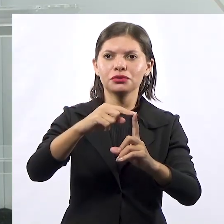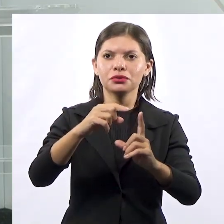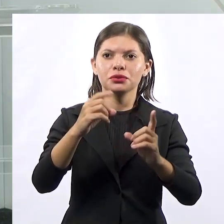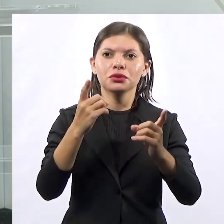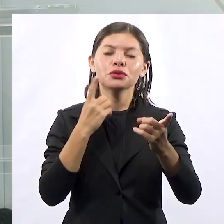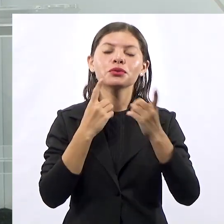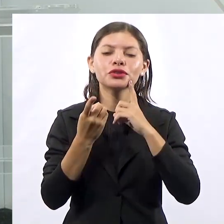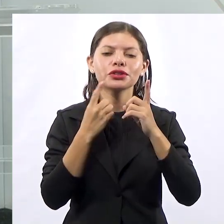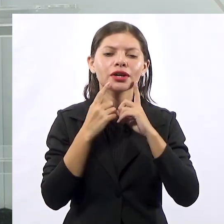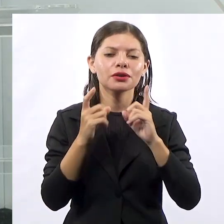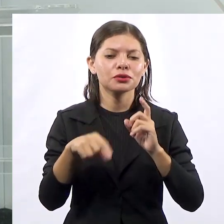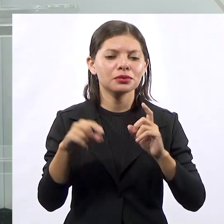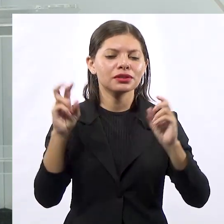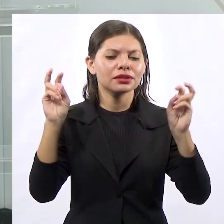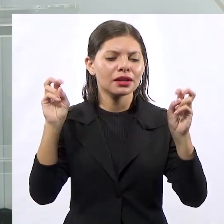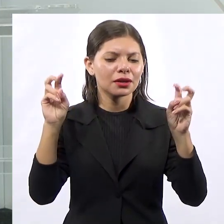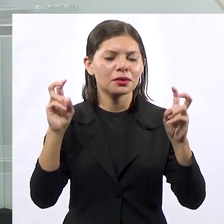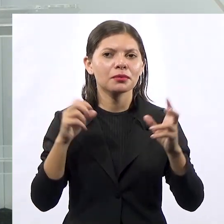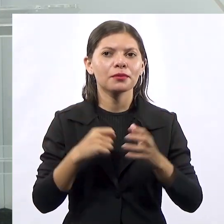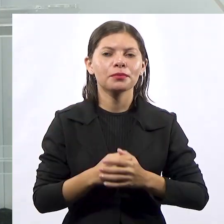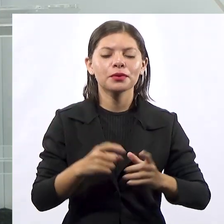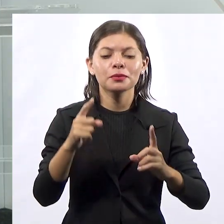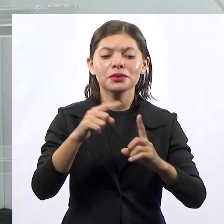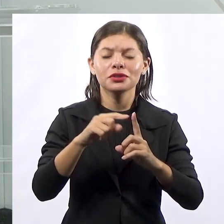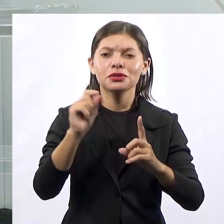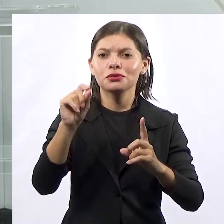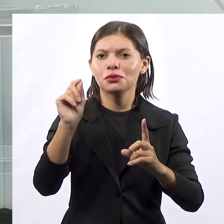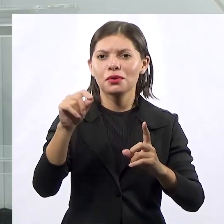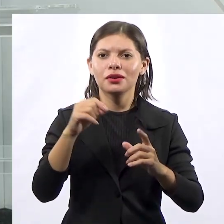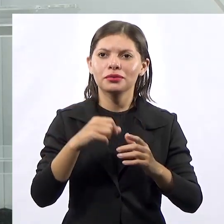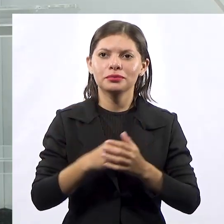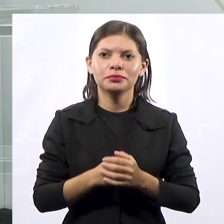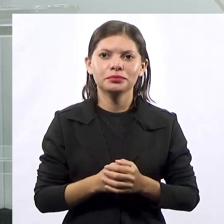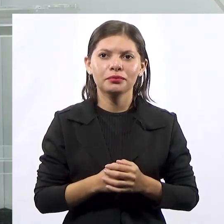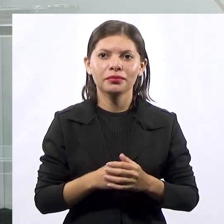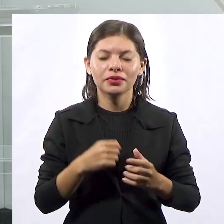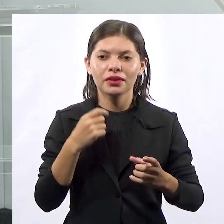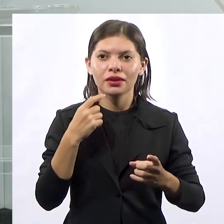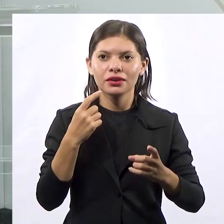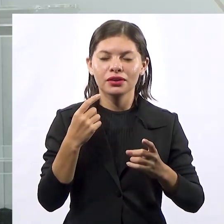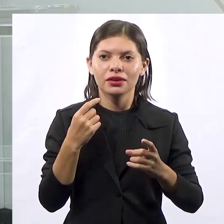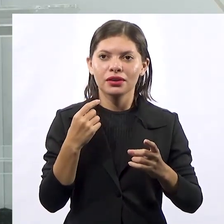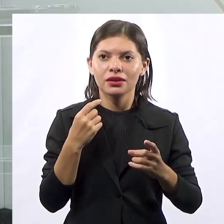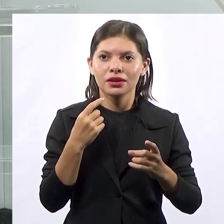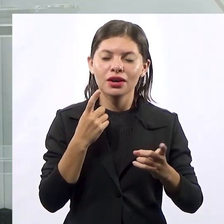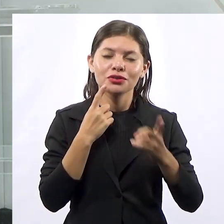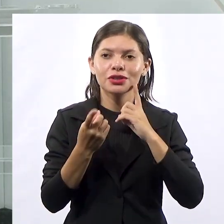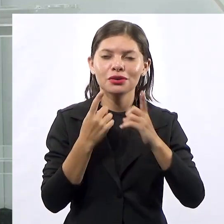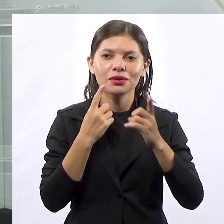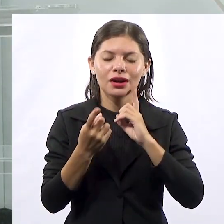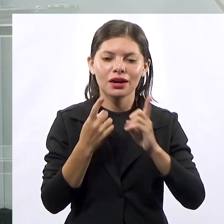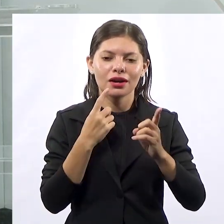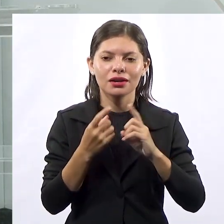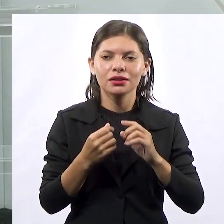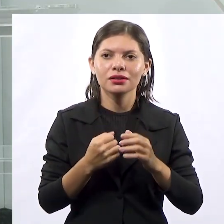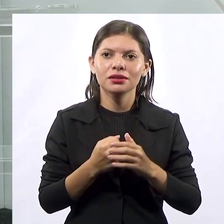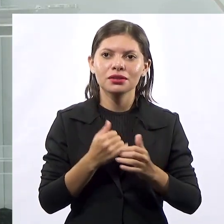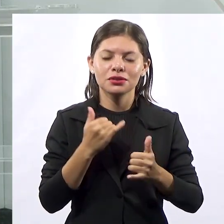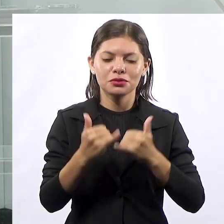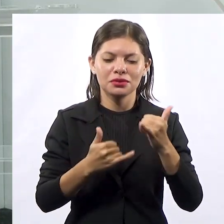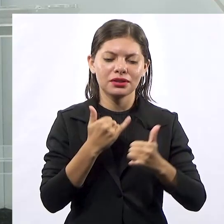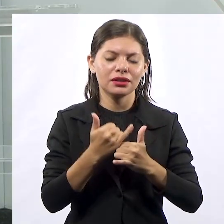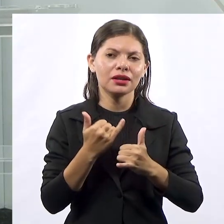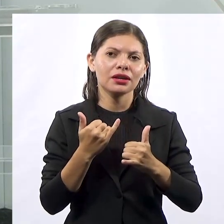do diálogo sobre este tema era este. Então, qual era o objetivo? Ao dialogar sobre tecnologia, qual era o objetivo que você pretendia?